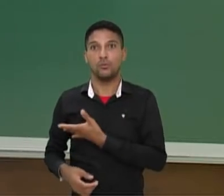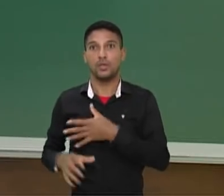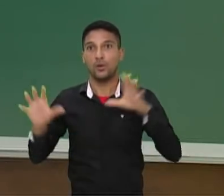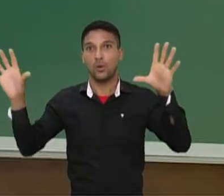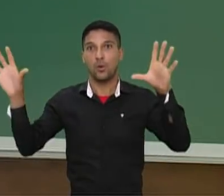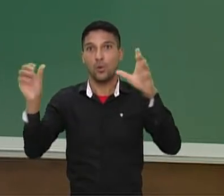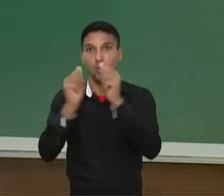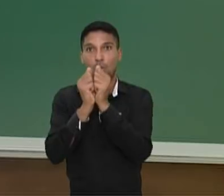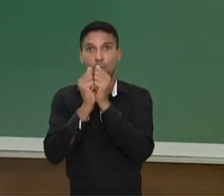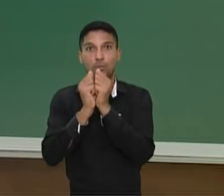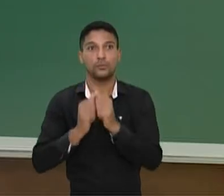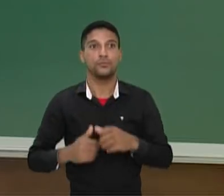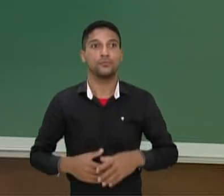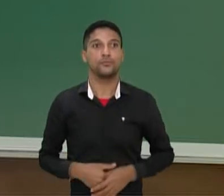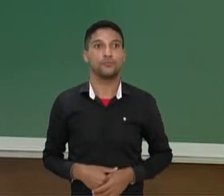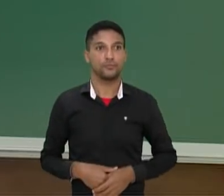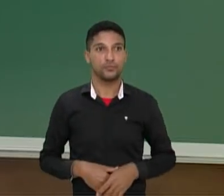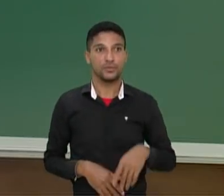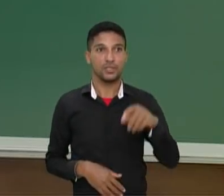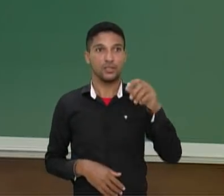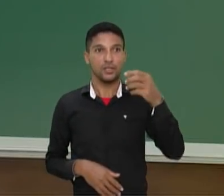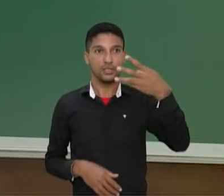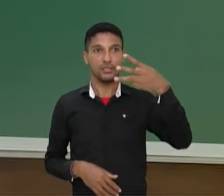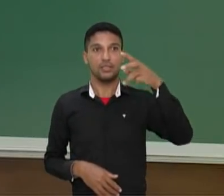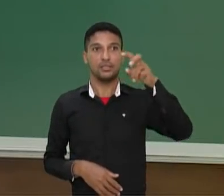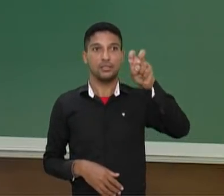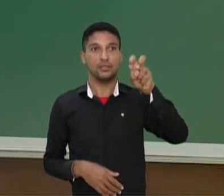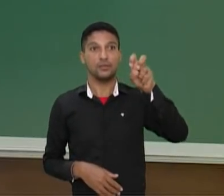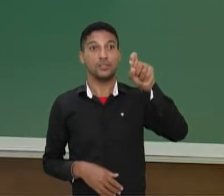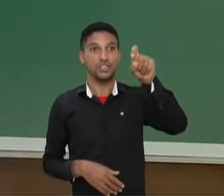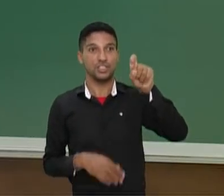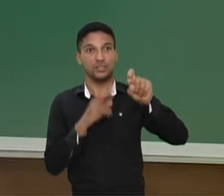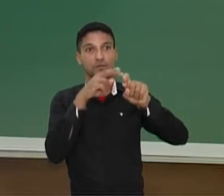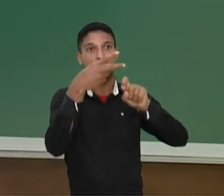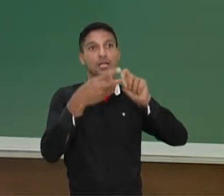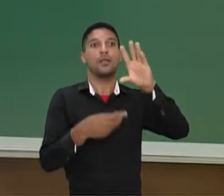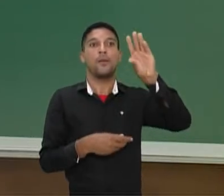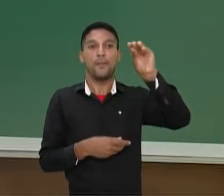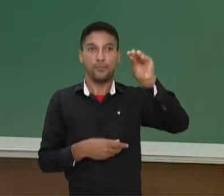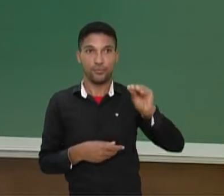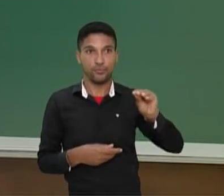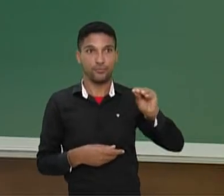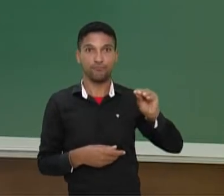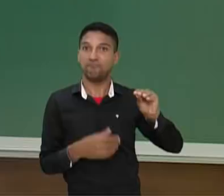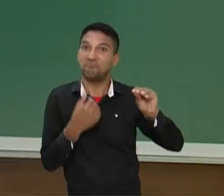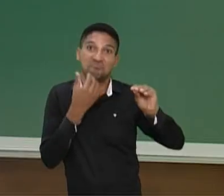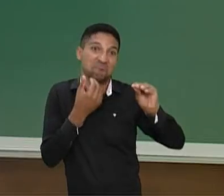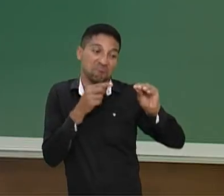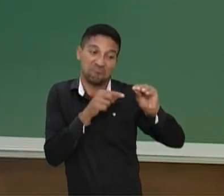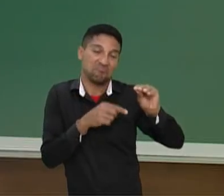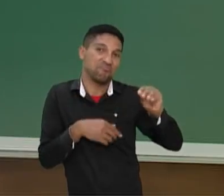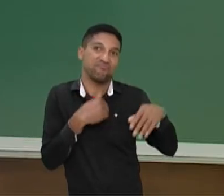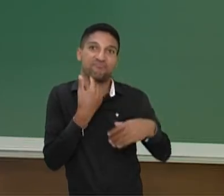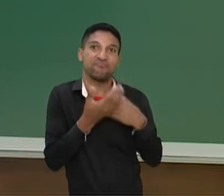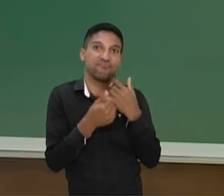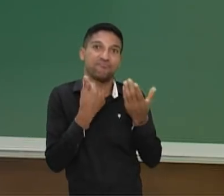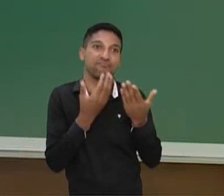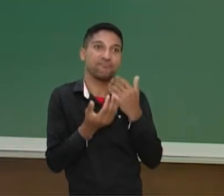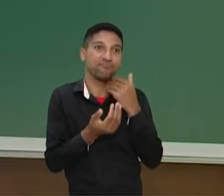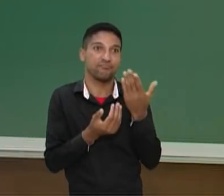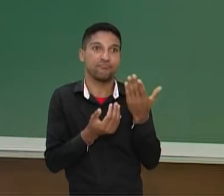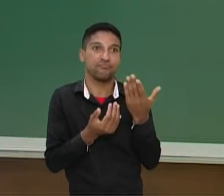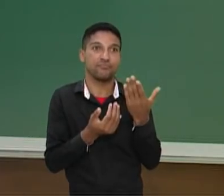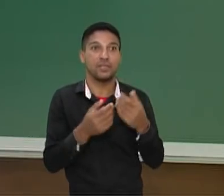eu posso juntar eles. Então, ó, 35x ao quadrado eu repito, não tenho o que fazer com eles.